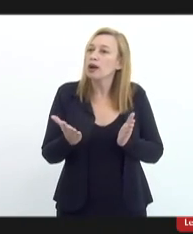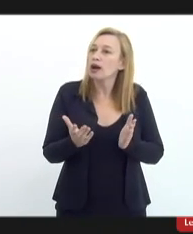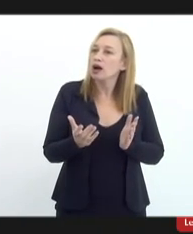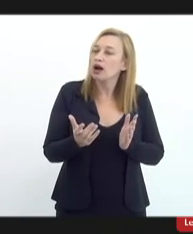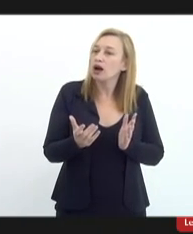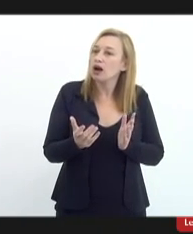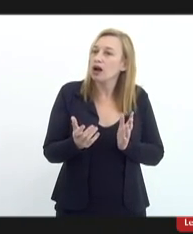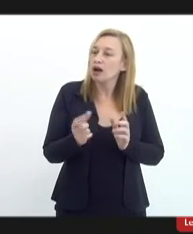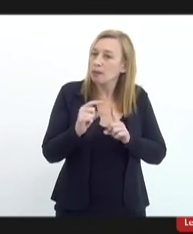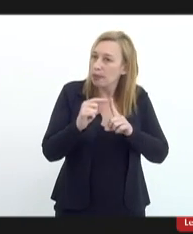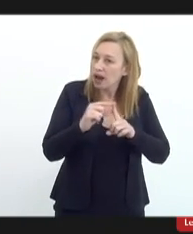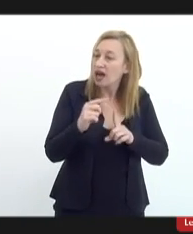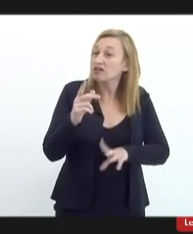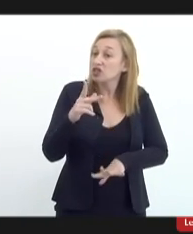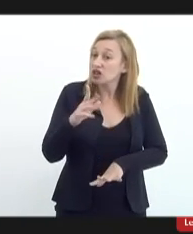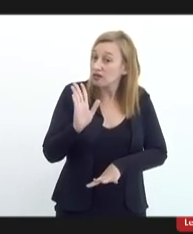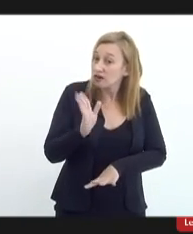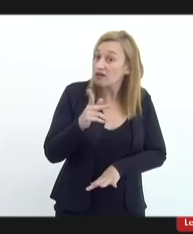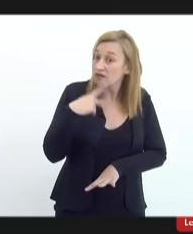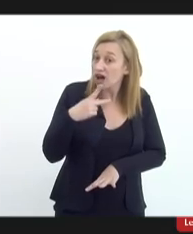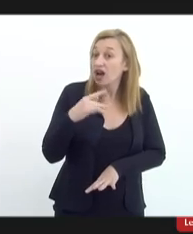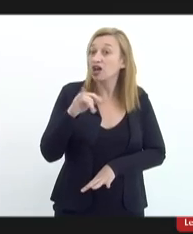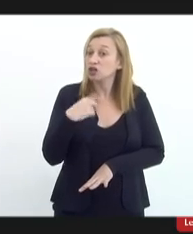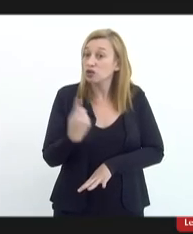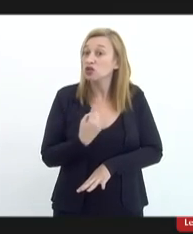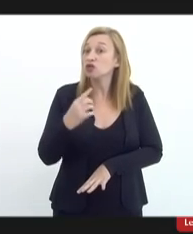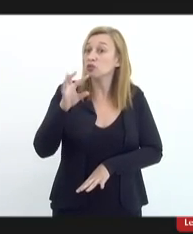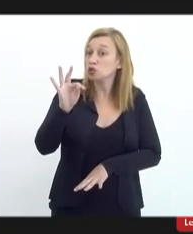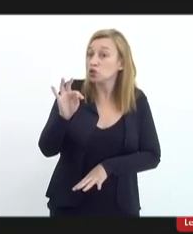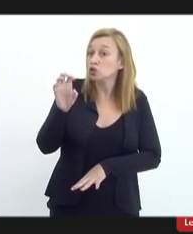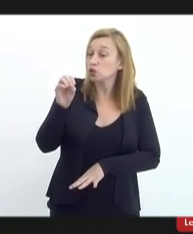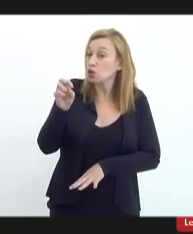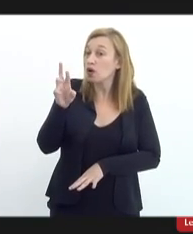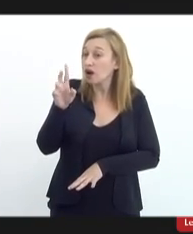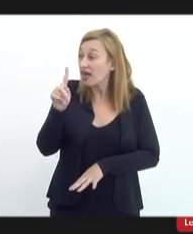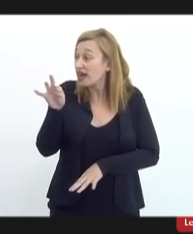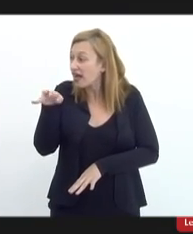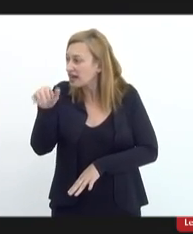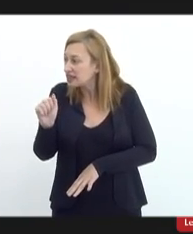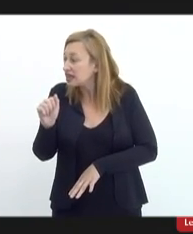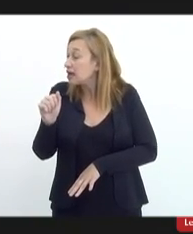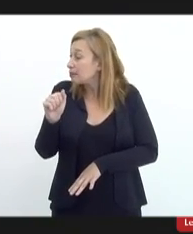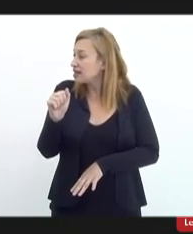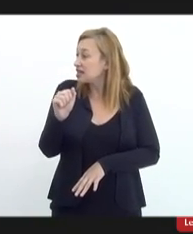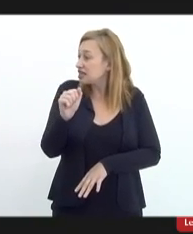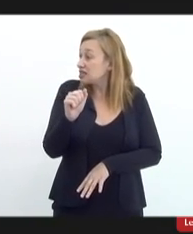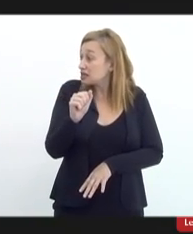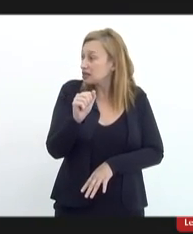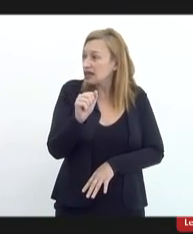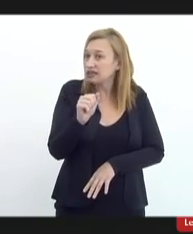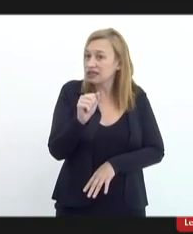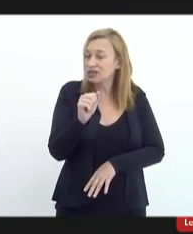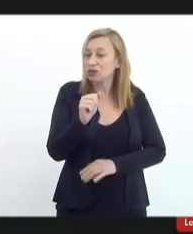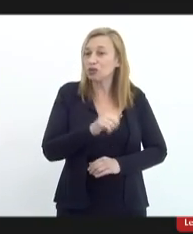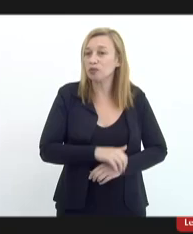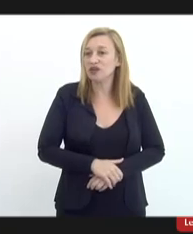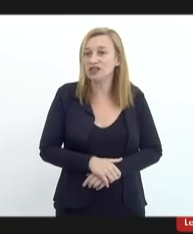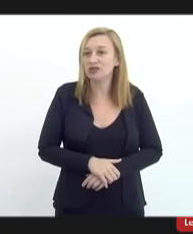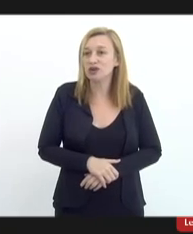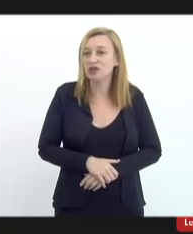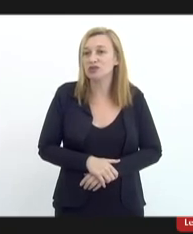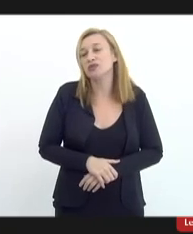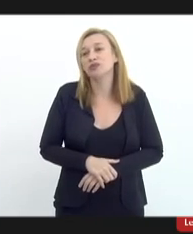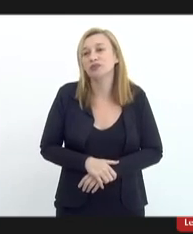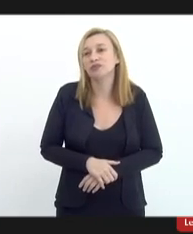gente é tolerante com alguma coisa, quer dizer, a gente é condescendente, a gente é indulgente, nós somos